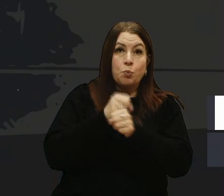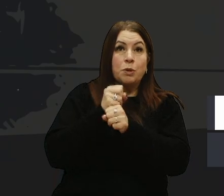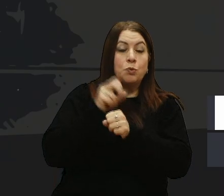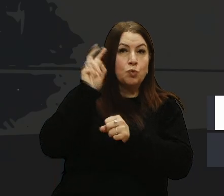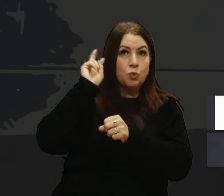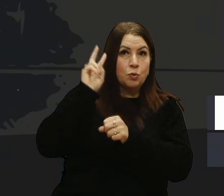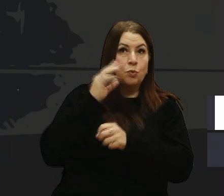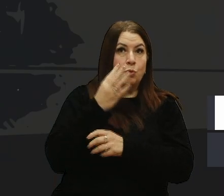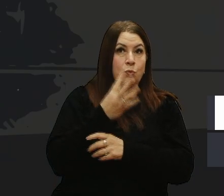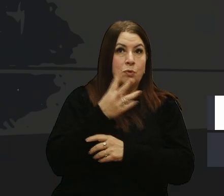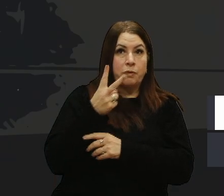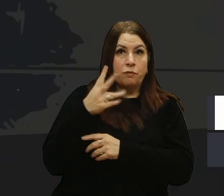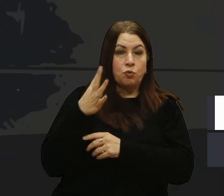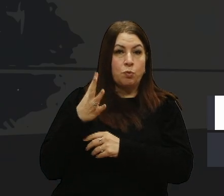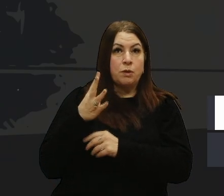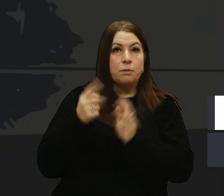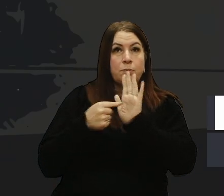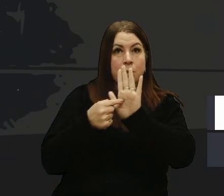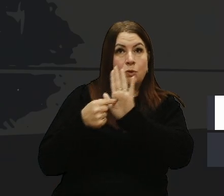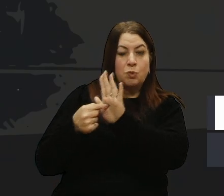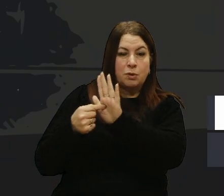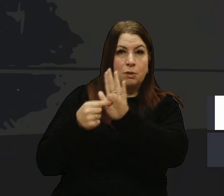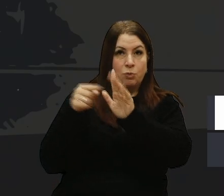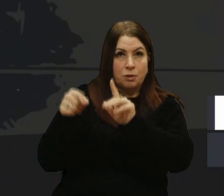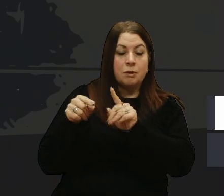história, 424 expositores,